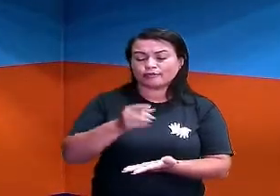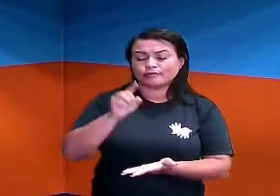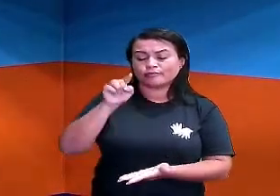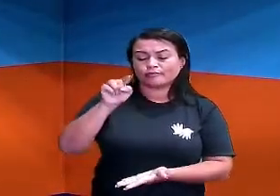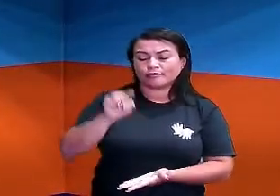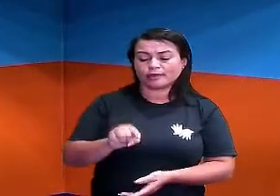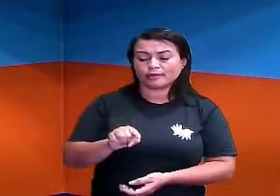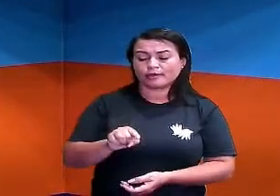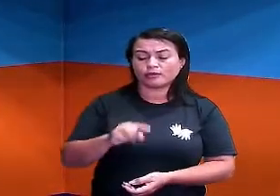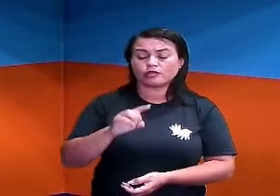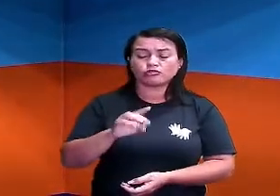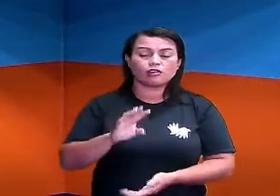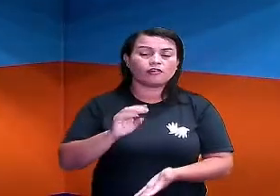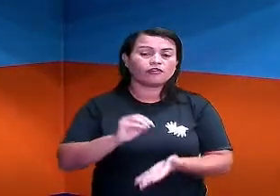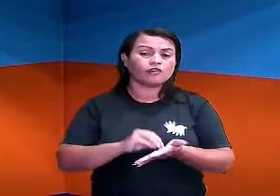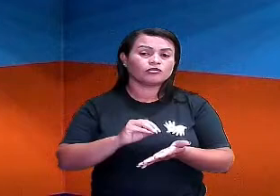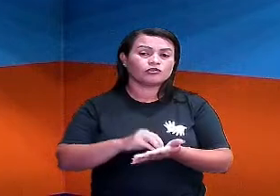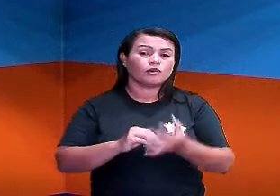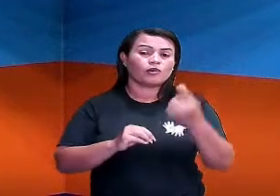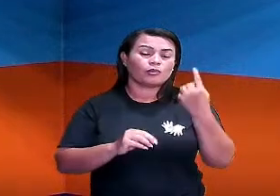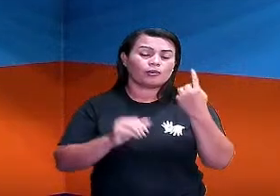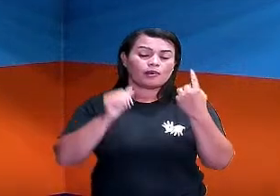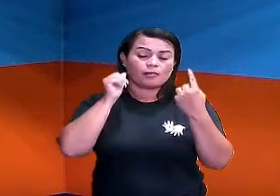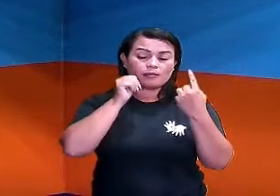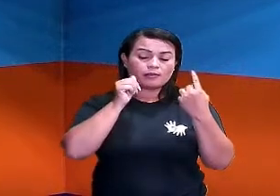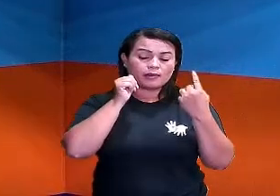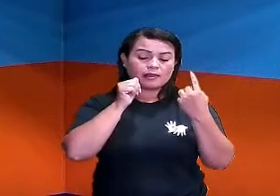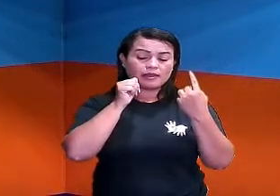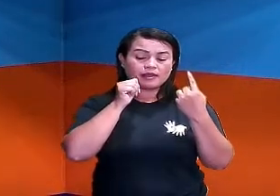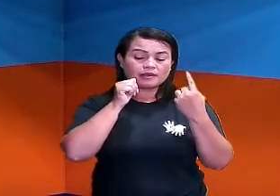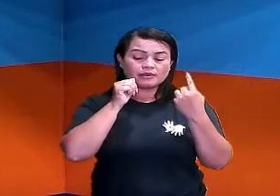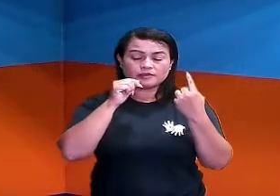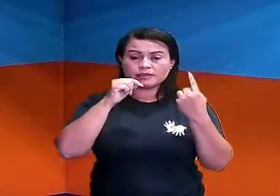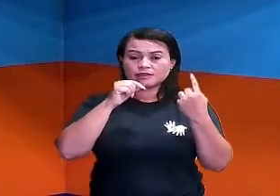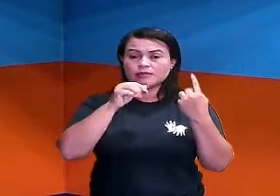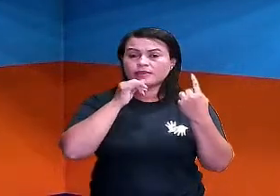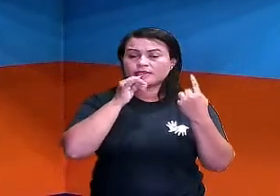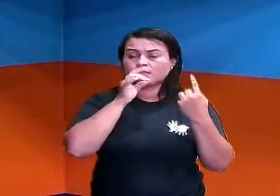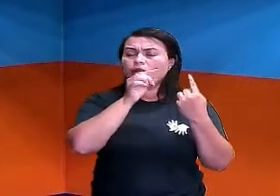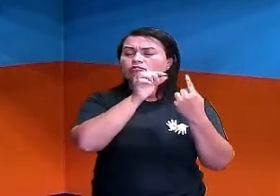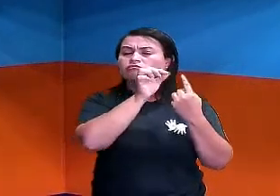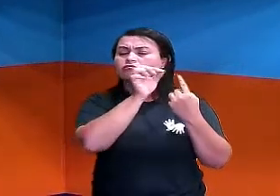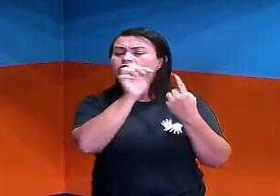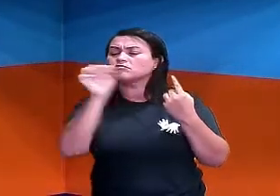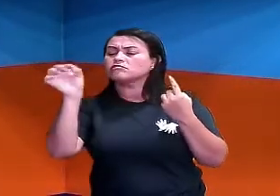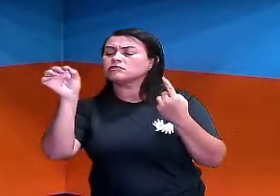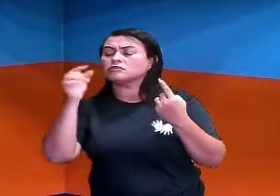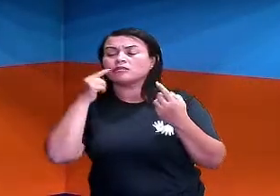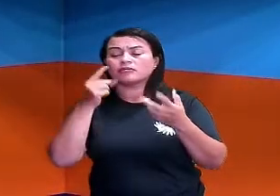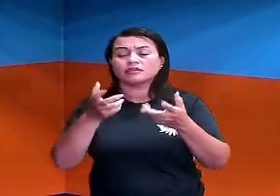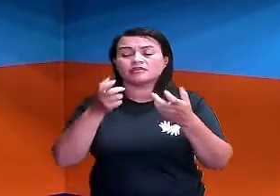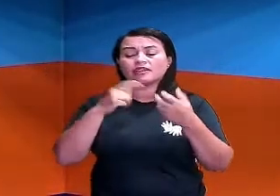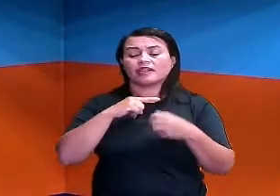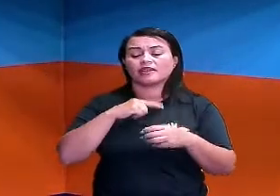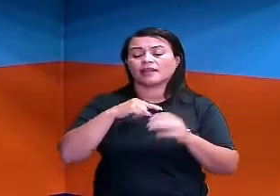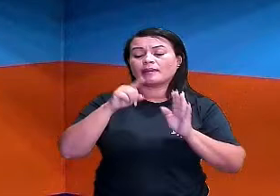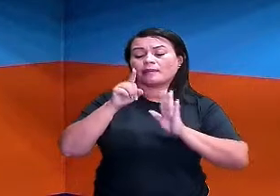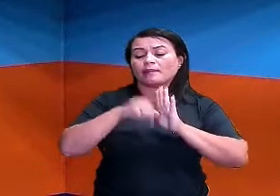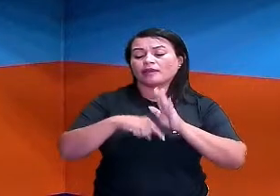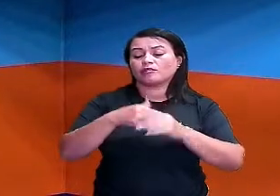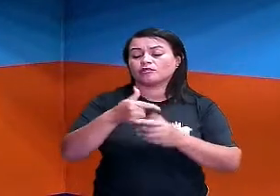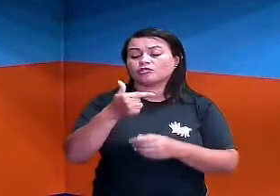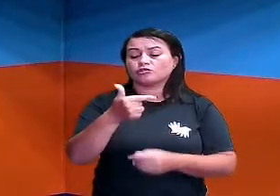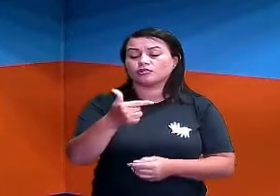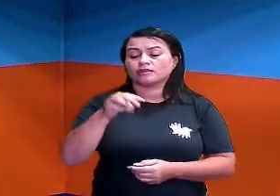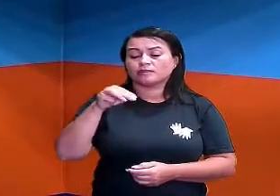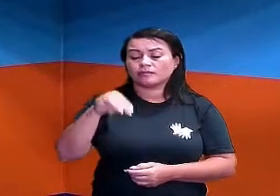ó, a mulher, que se eu fizer um tracinho assim, eu vou ver que ela tem menos de 2 metros e